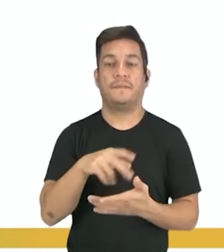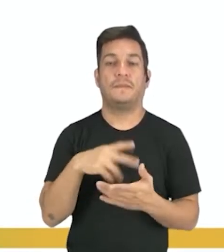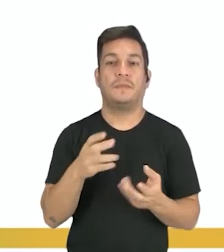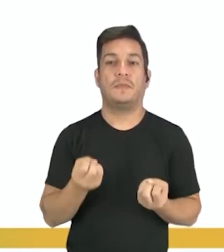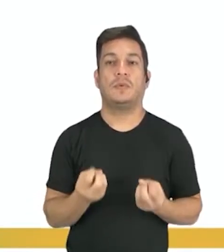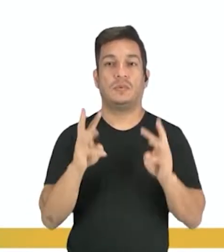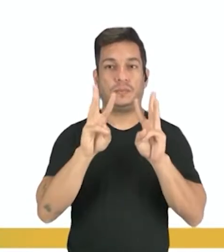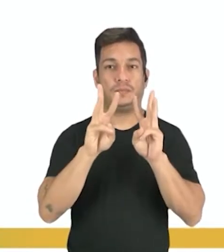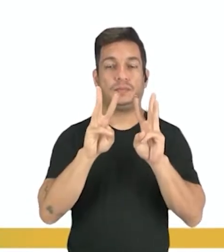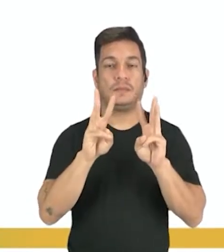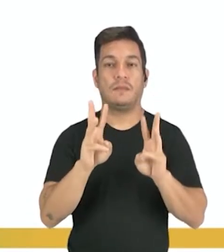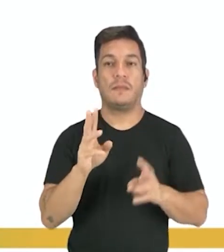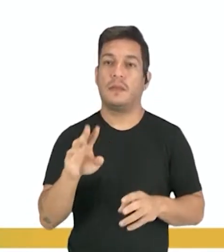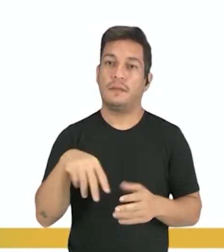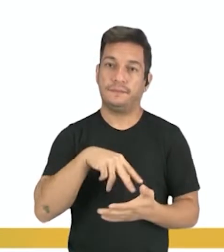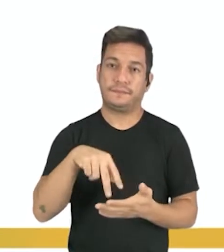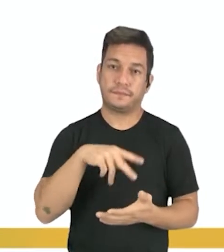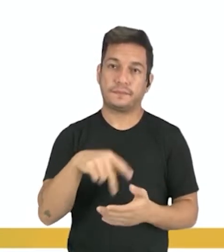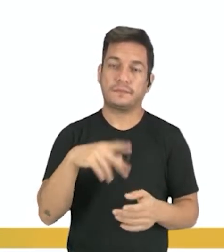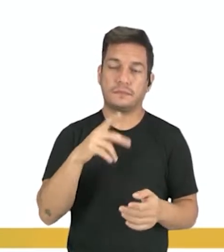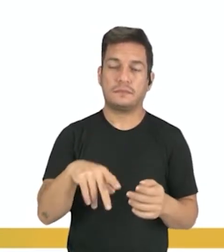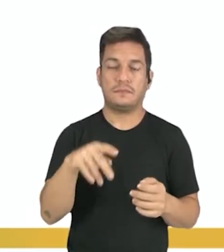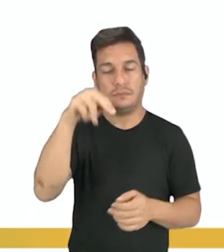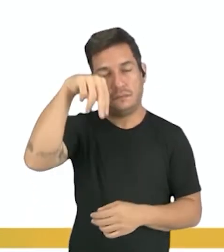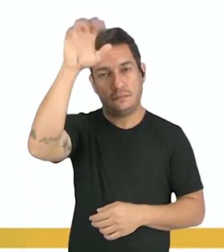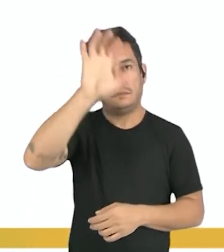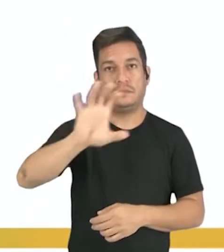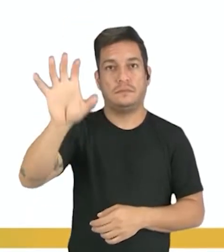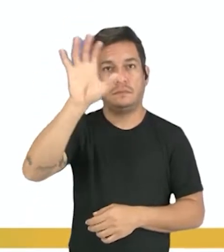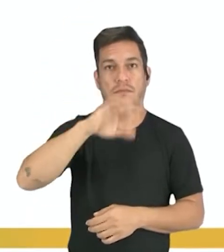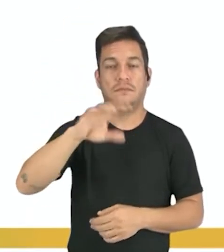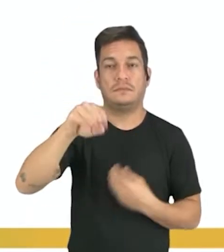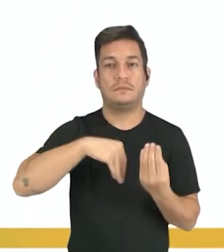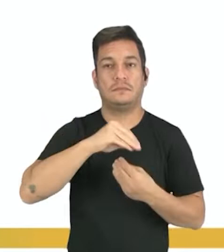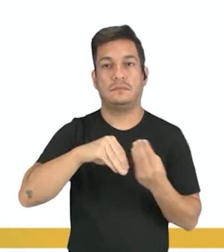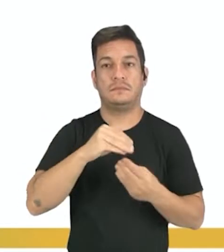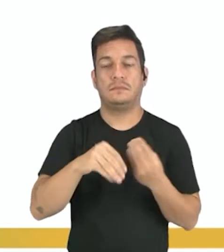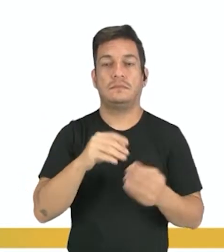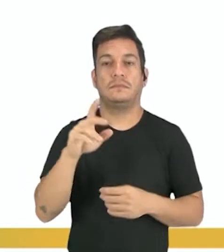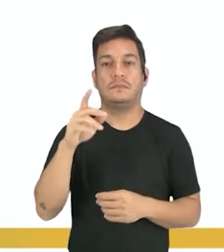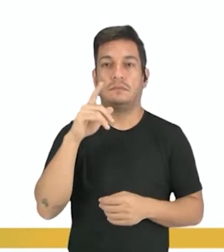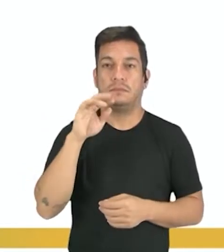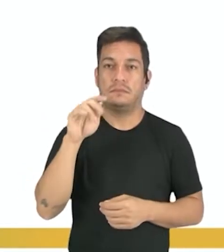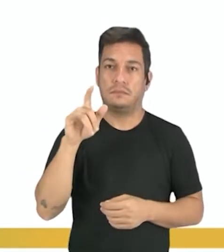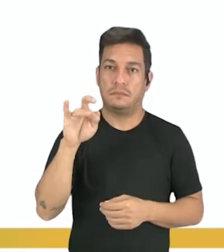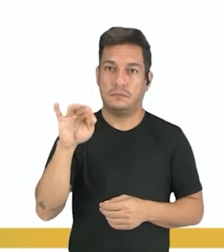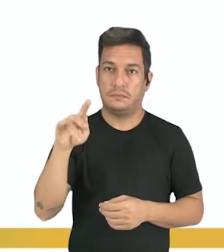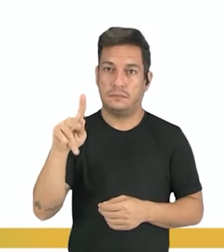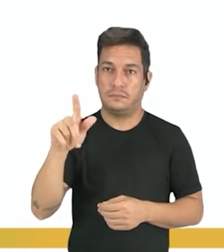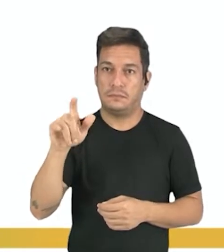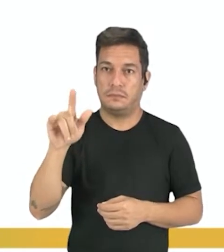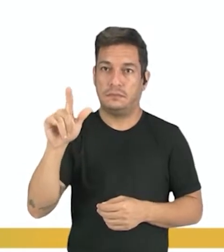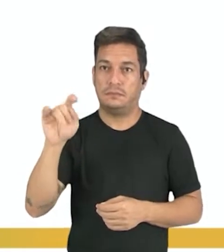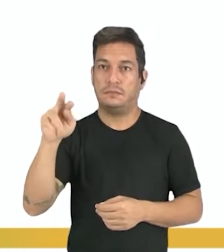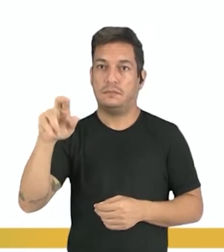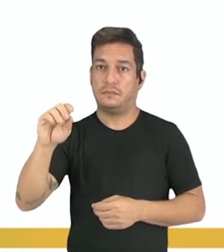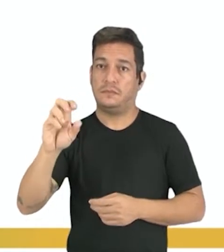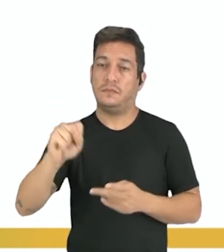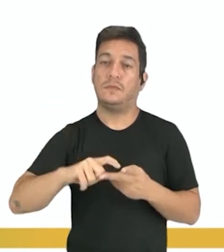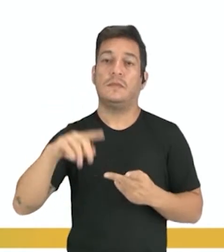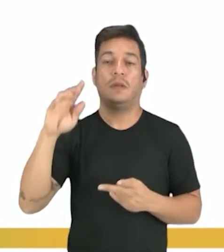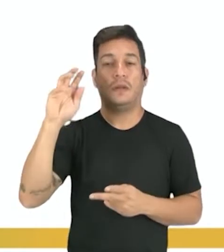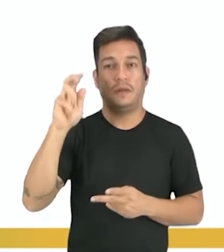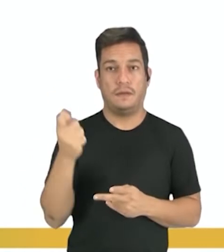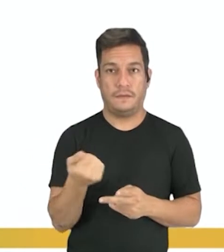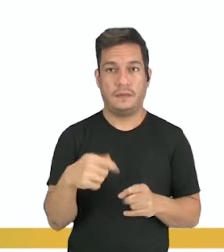um espetáculo as danças típicas da Região Norte do Brasil São a mistura de ritmos latinos e africanos bem sincronizadas e